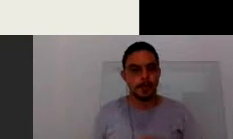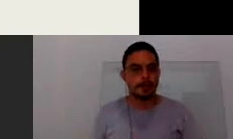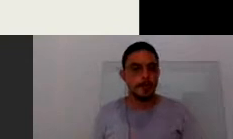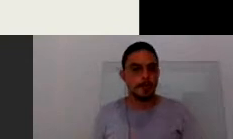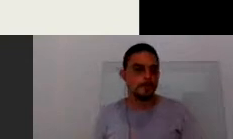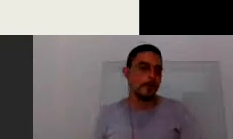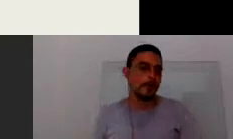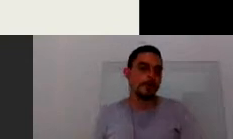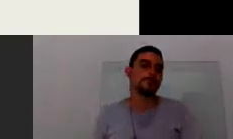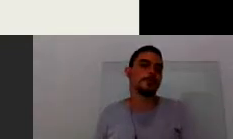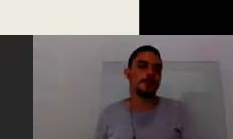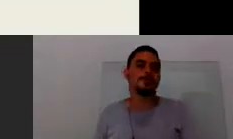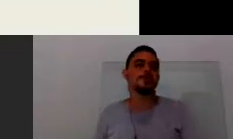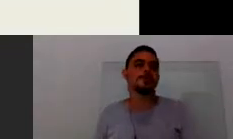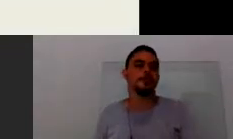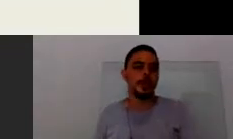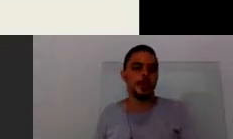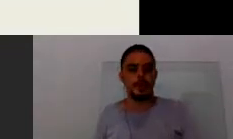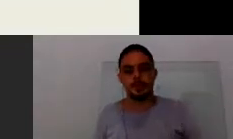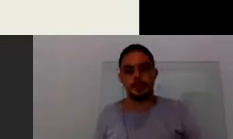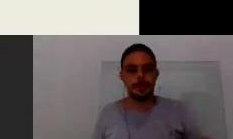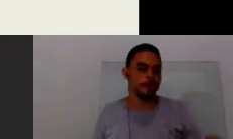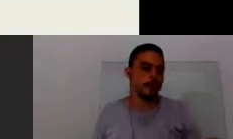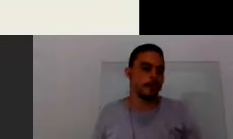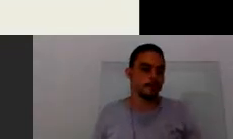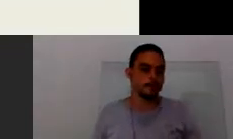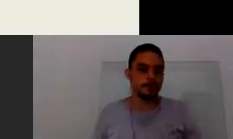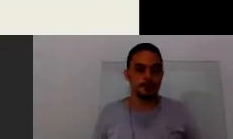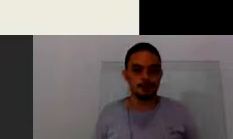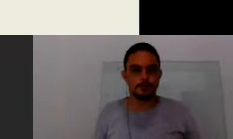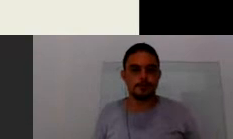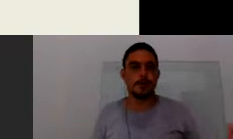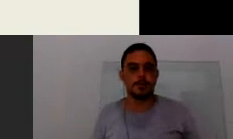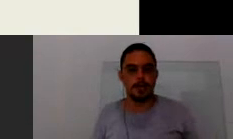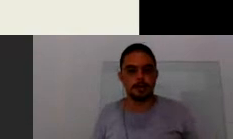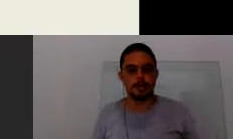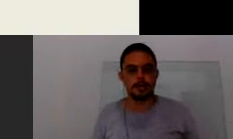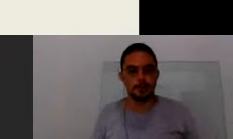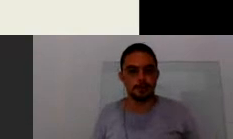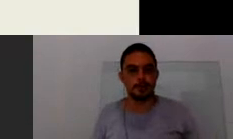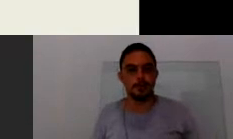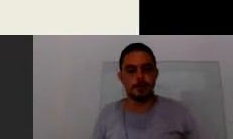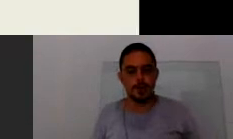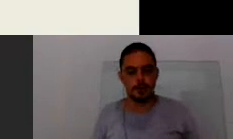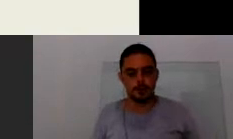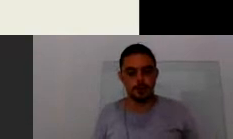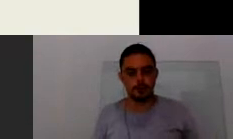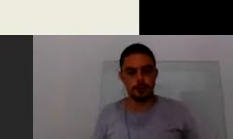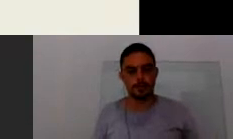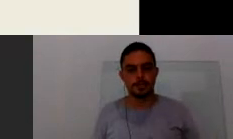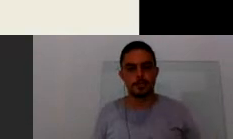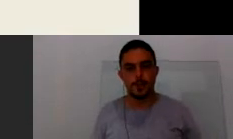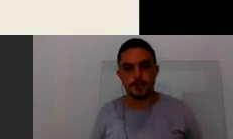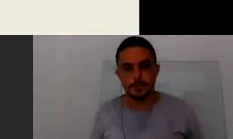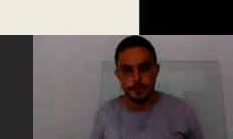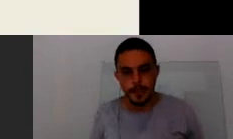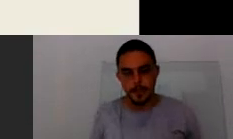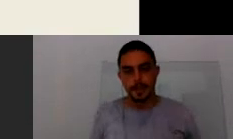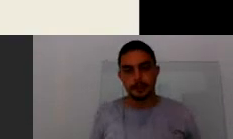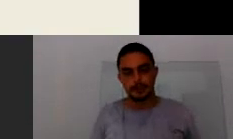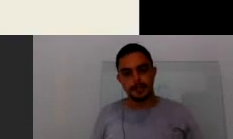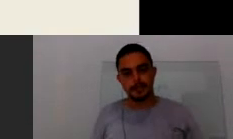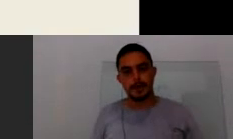vocês aí, colocarem uma rosa do deserto, por exemplo, areia, e colocarem em outra um solo mais argiloso, que tem uma característica mais